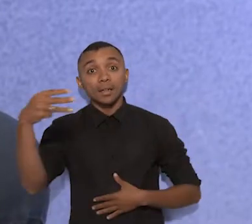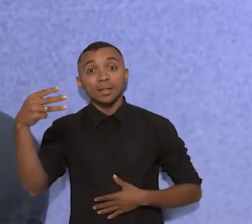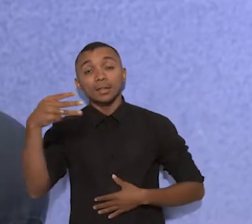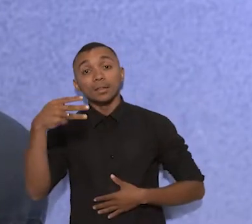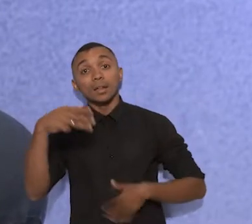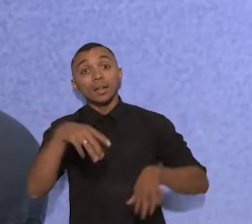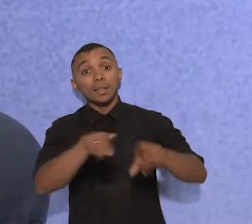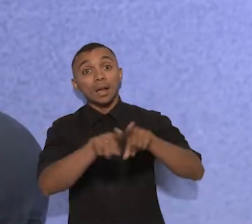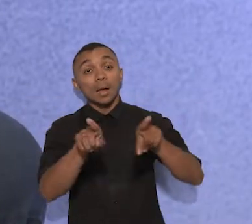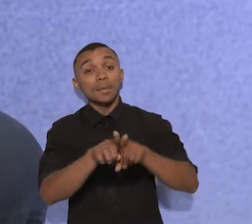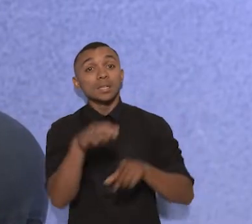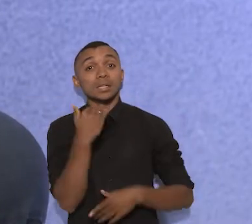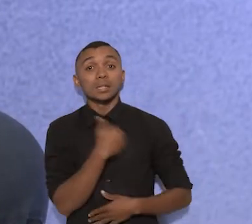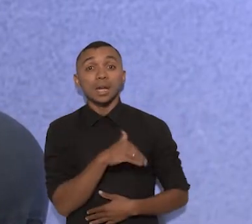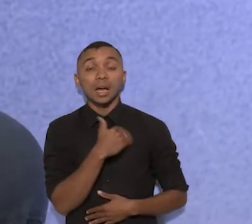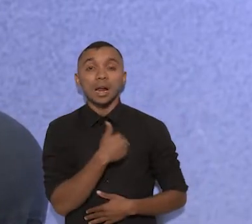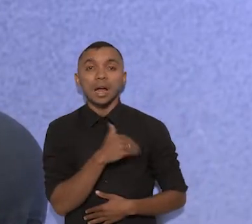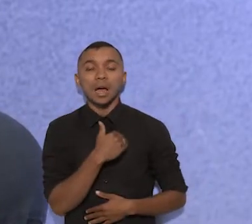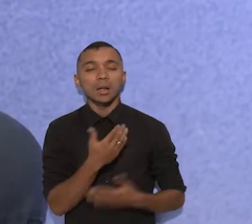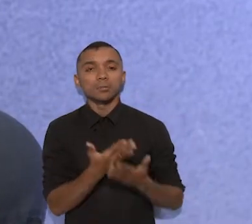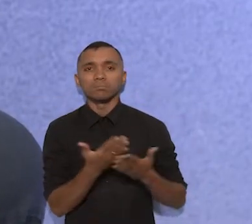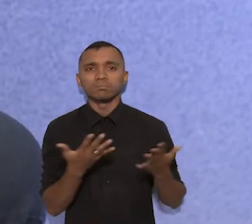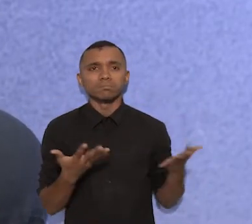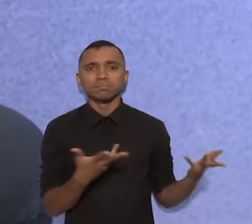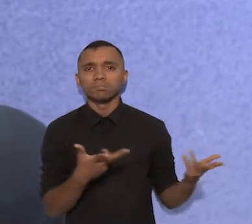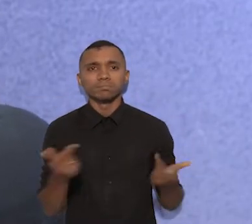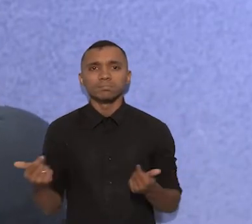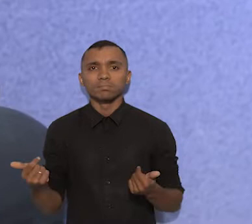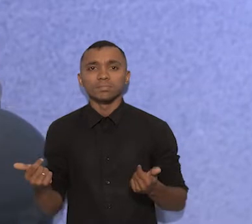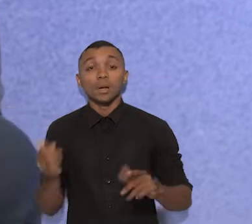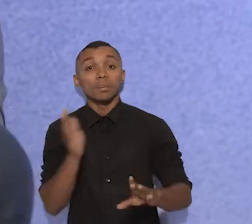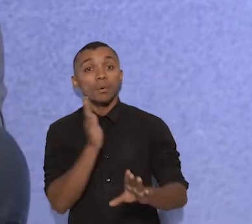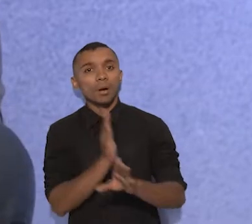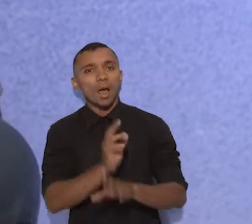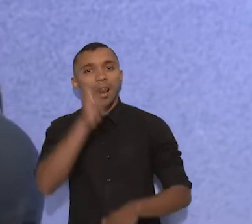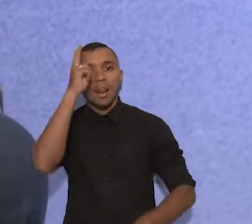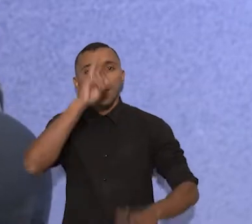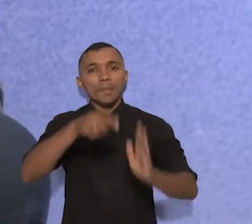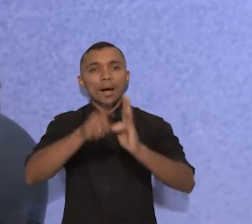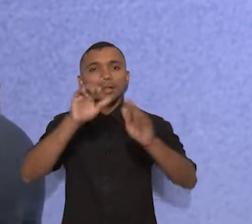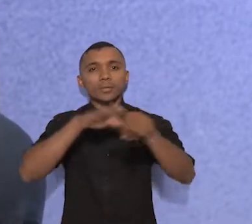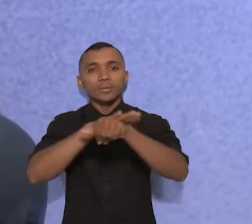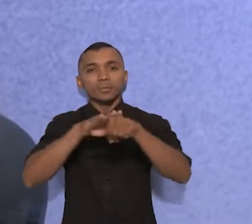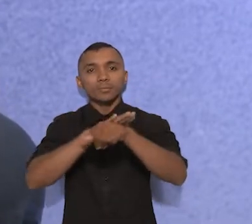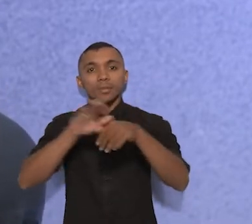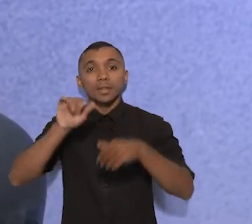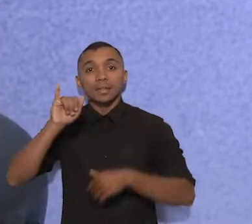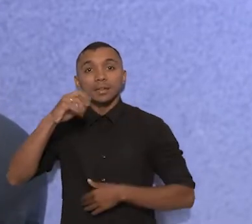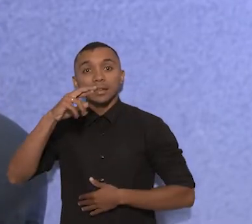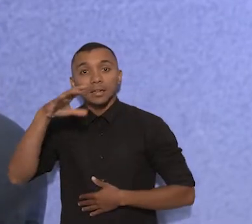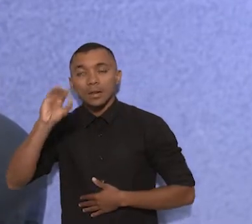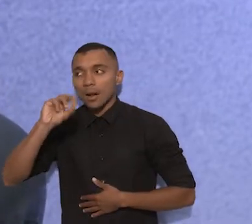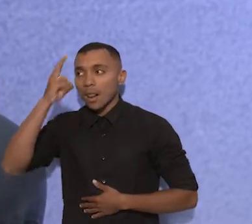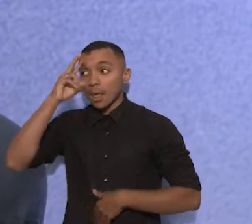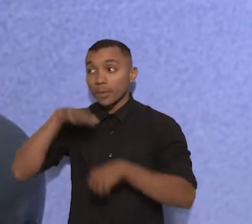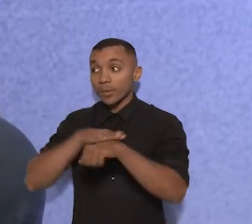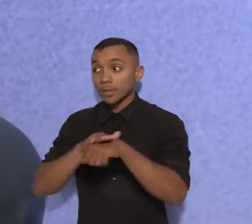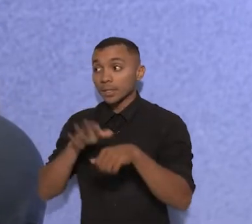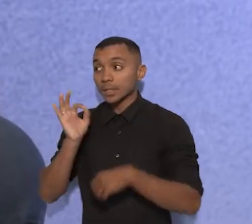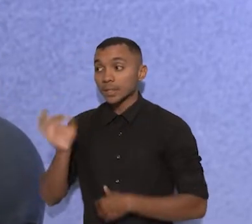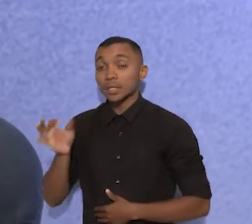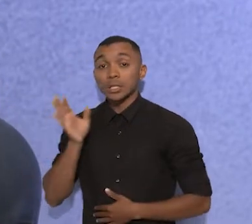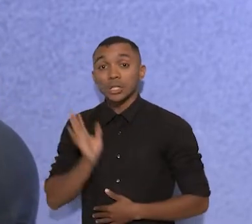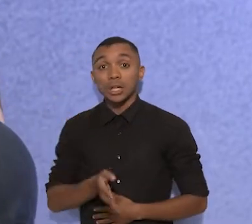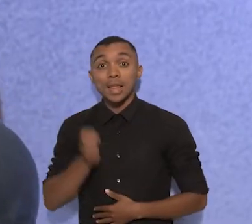o Ceará foi uma partida extraordinária, porque é aquilo que a gente conversava aqui com o Ítalo antes de começar o programa. Como